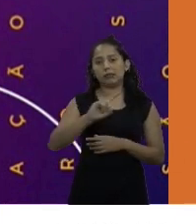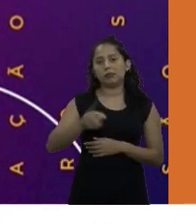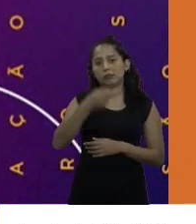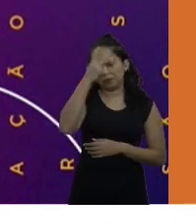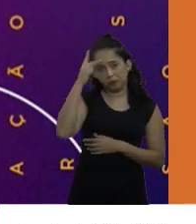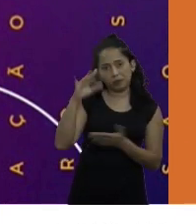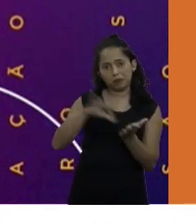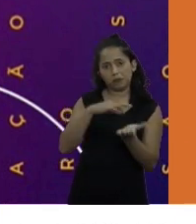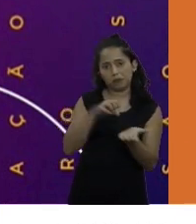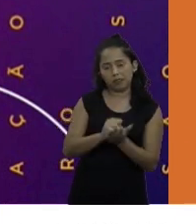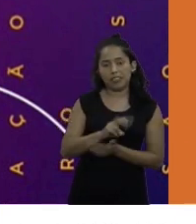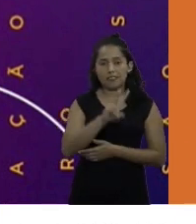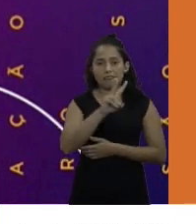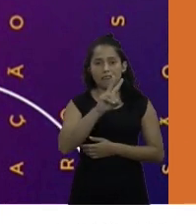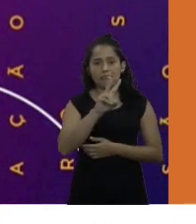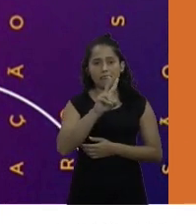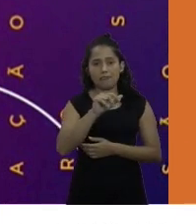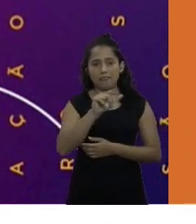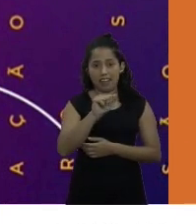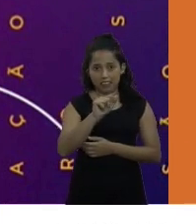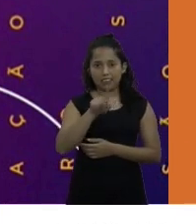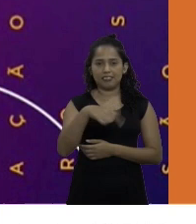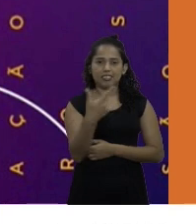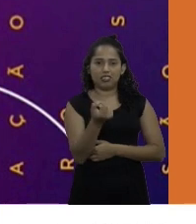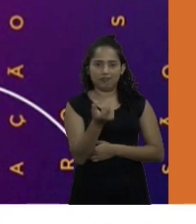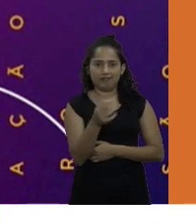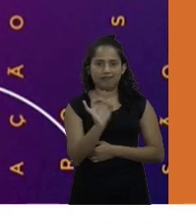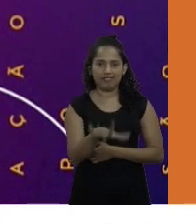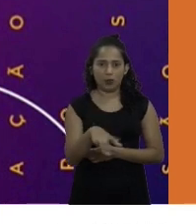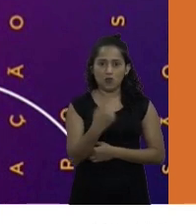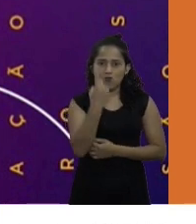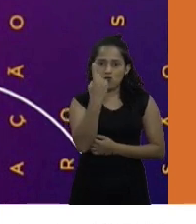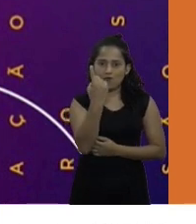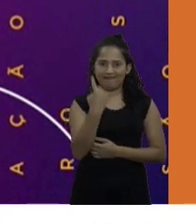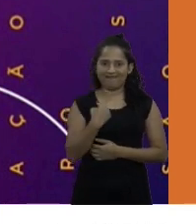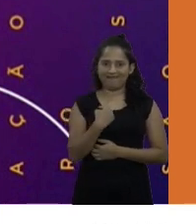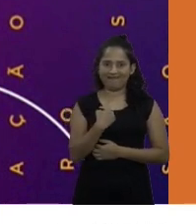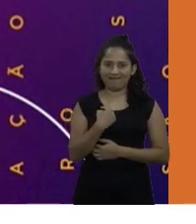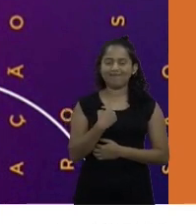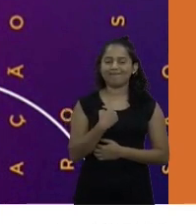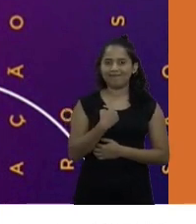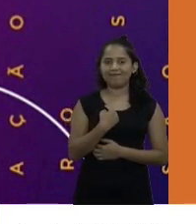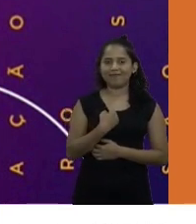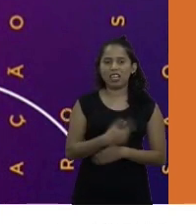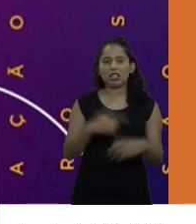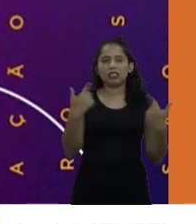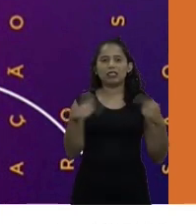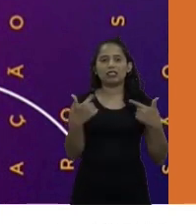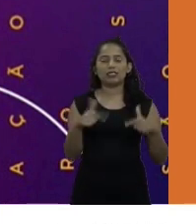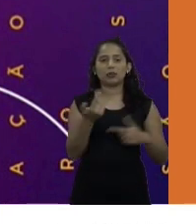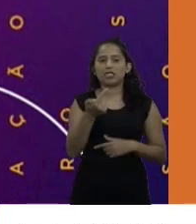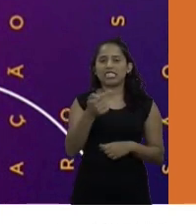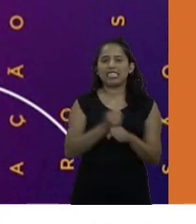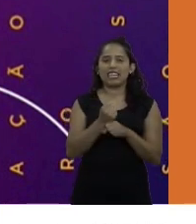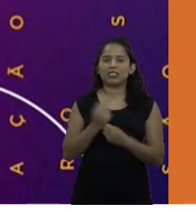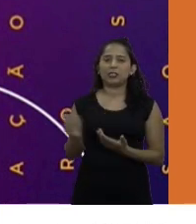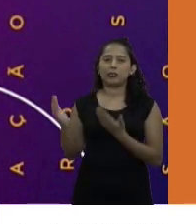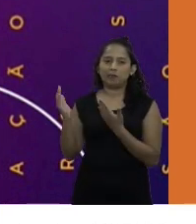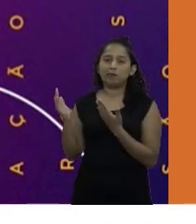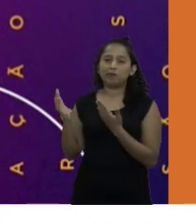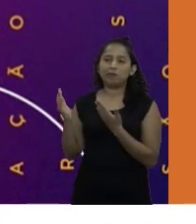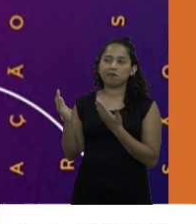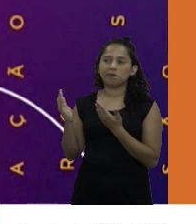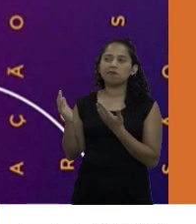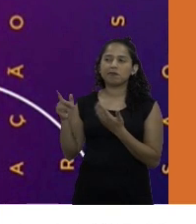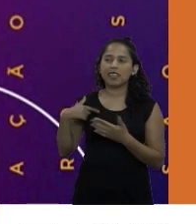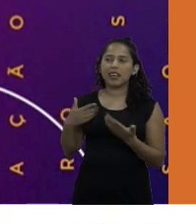pessoas inscritas para 20 vagas e uma dessas vagas foi minha. Trabalhei na L'Oréal por 7 anos. Essa é a foto de quando eu entrei